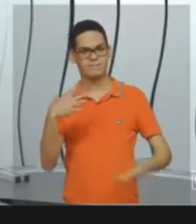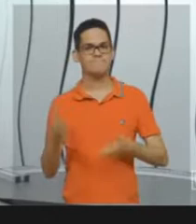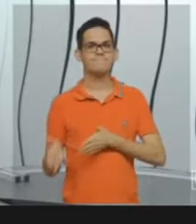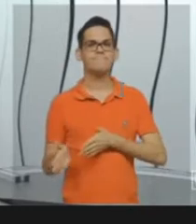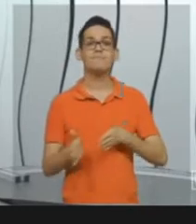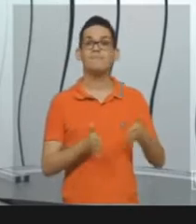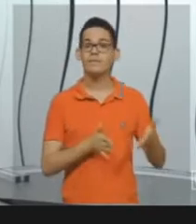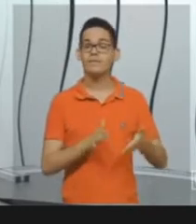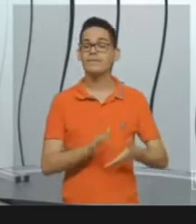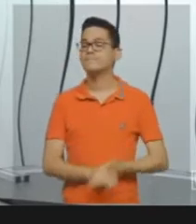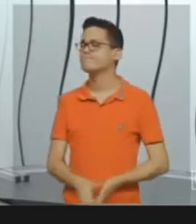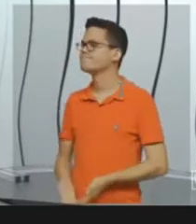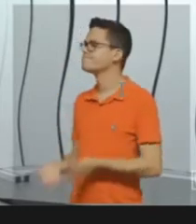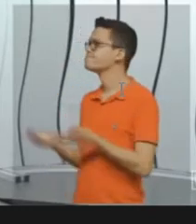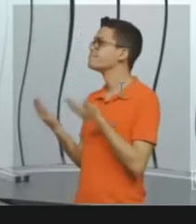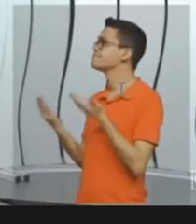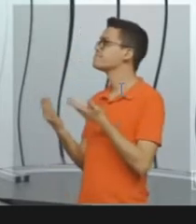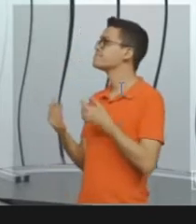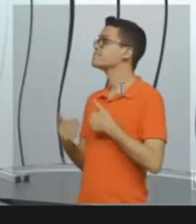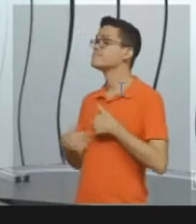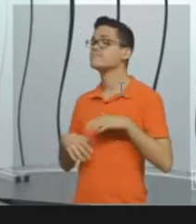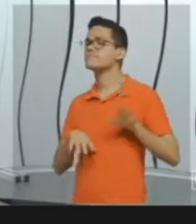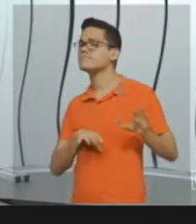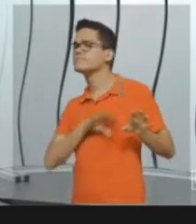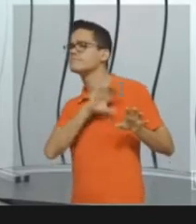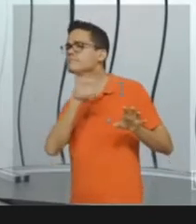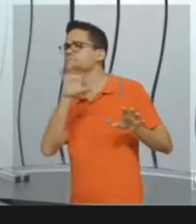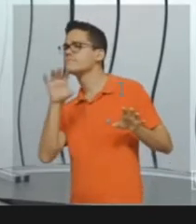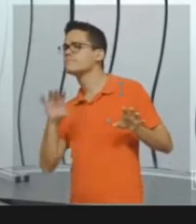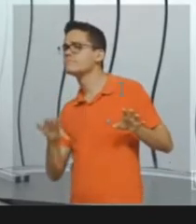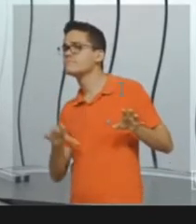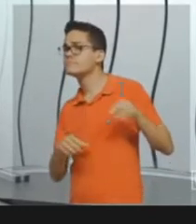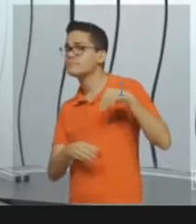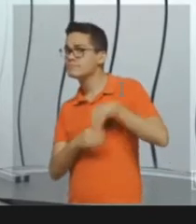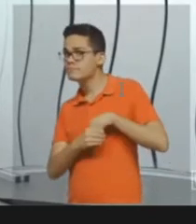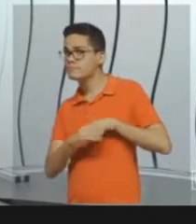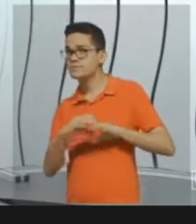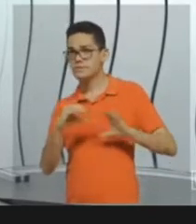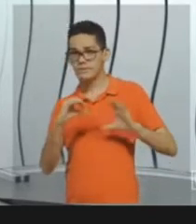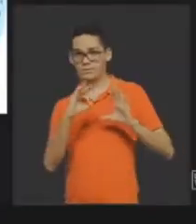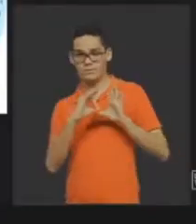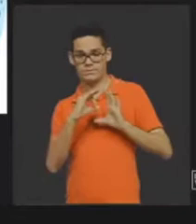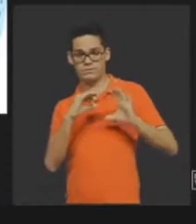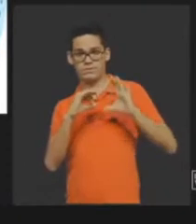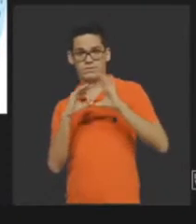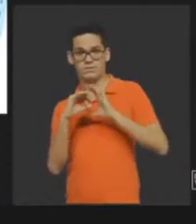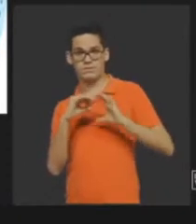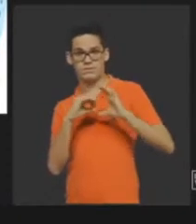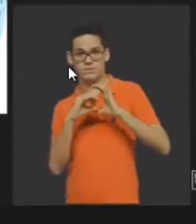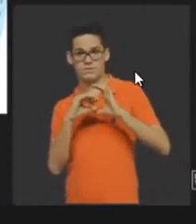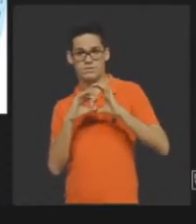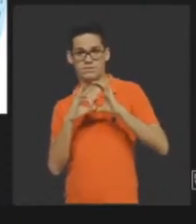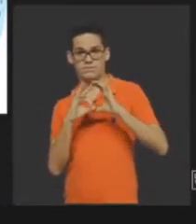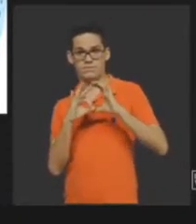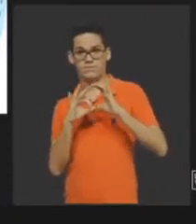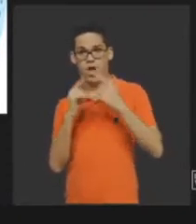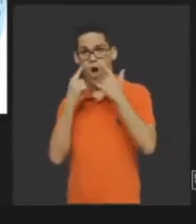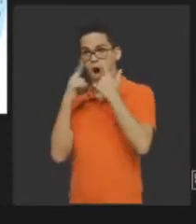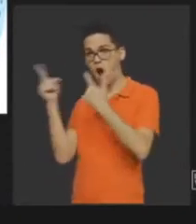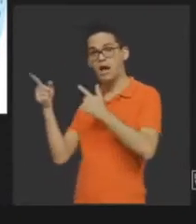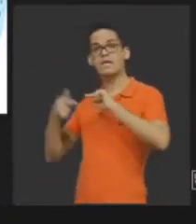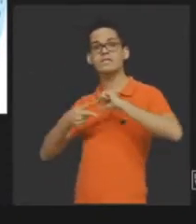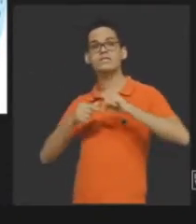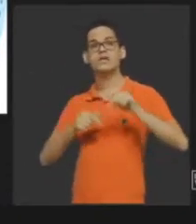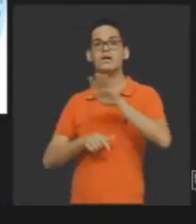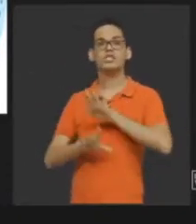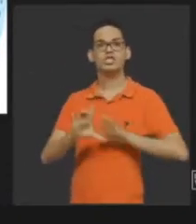Agora sim, vamos ver essas regiões do núcleo, esses constituintes aqui numa figura. Aqui é a estrutura geral do núcleo.